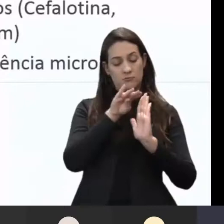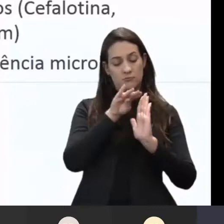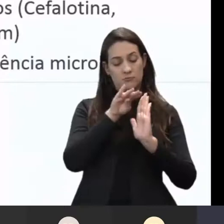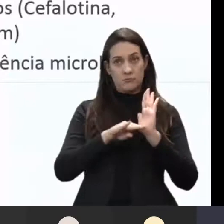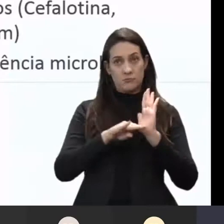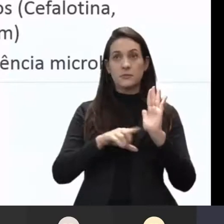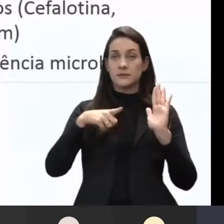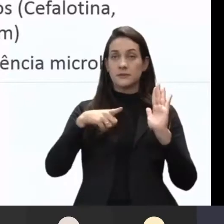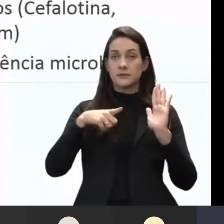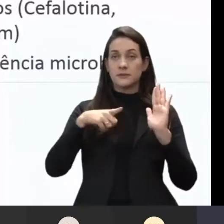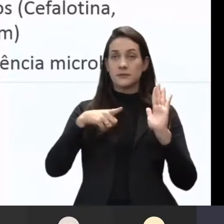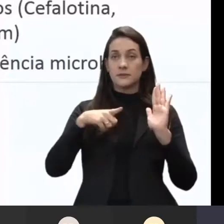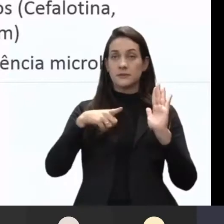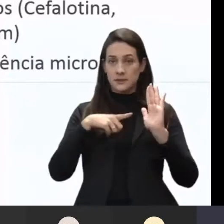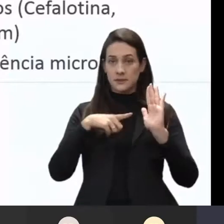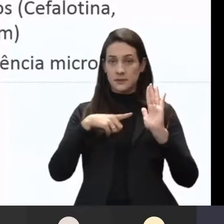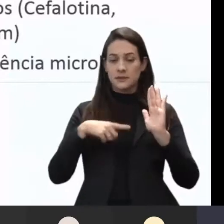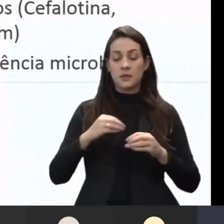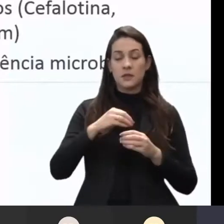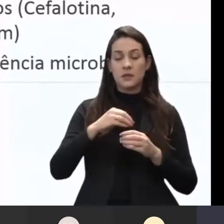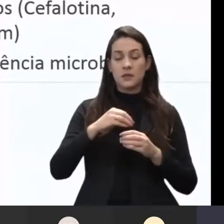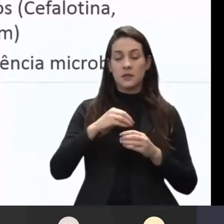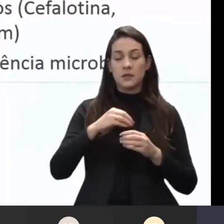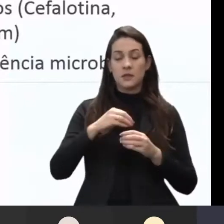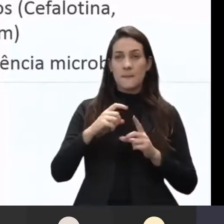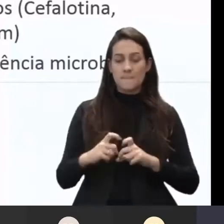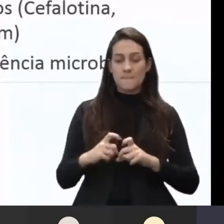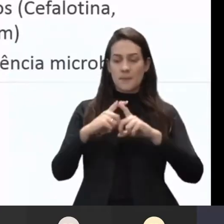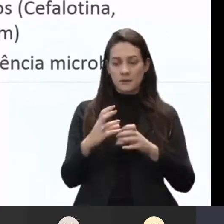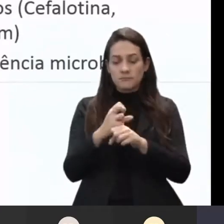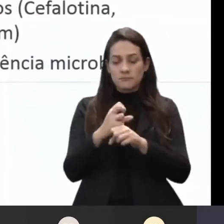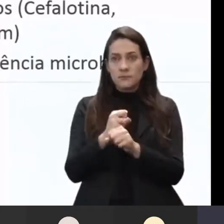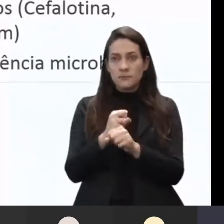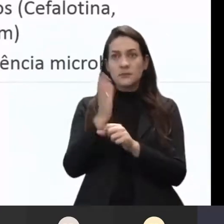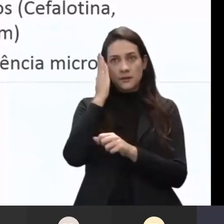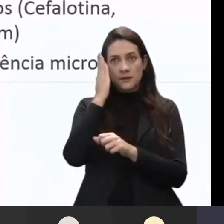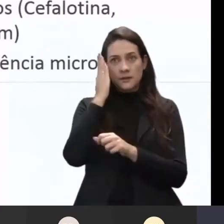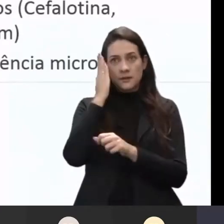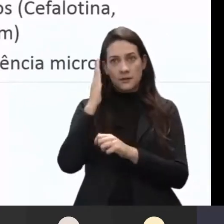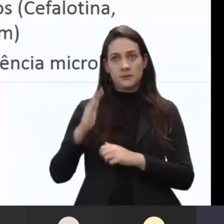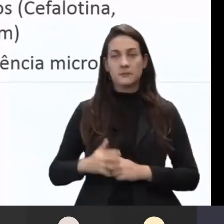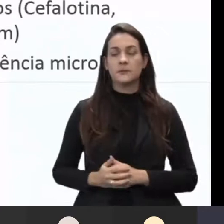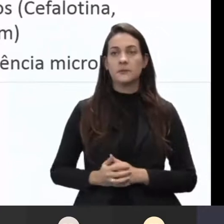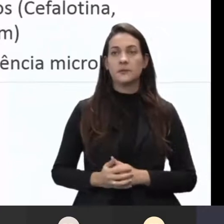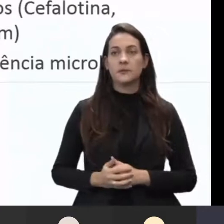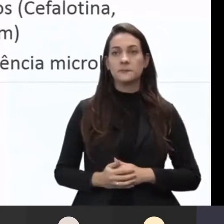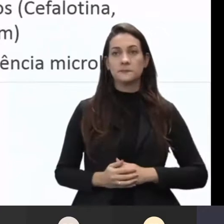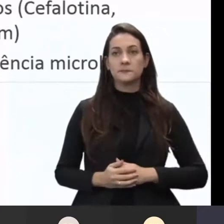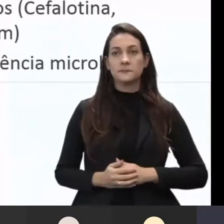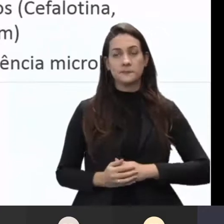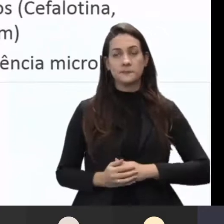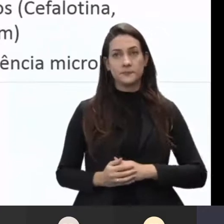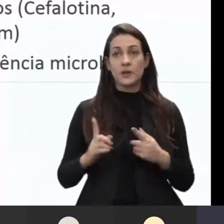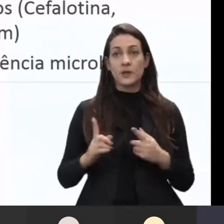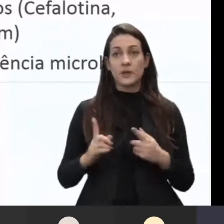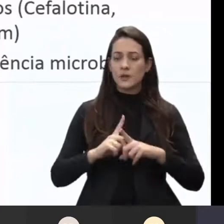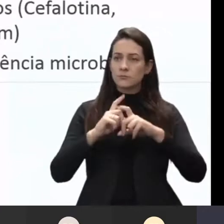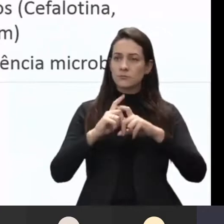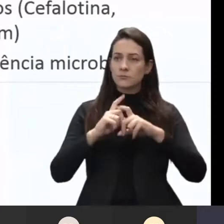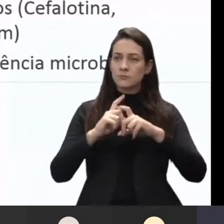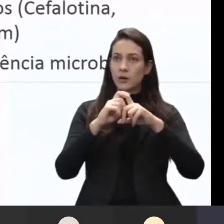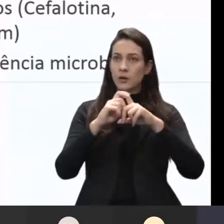conhecemos a quantidade de bactérias que tem ali. Então, sabe-se que a concentração bacteriana é de